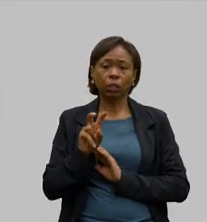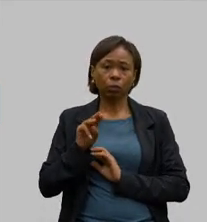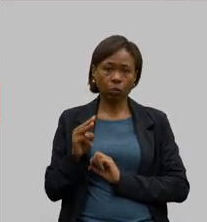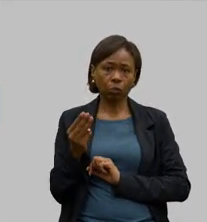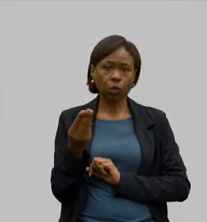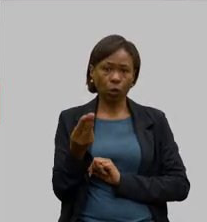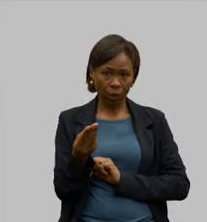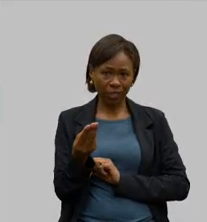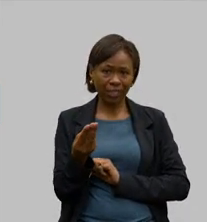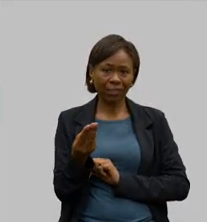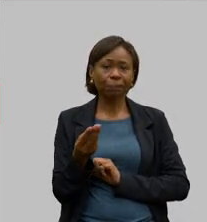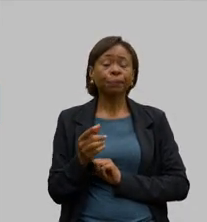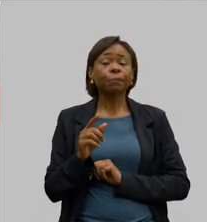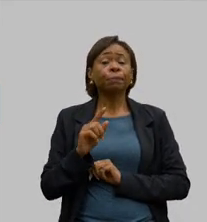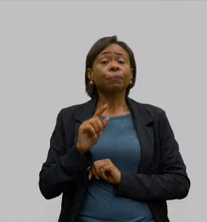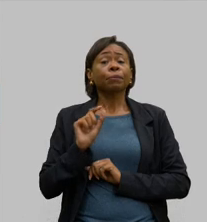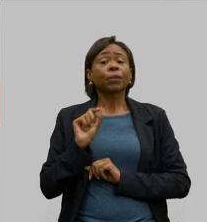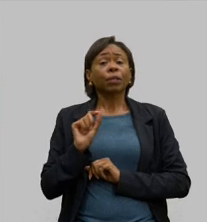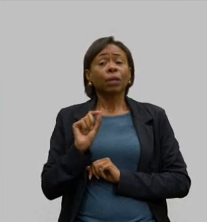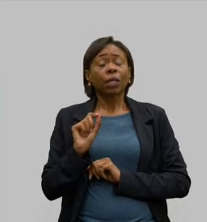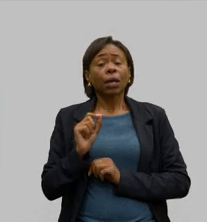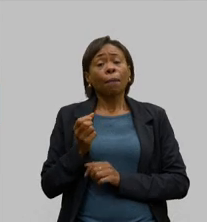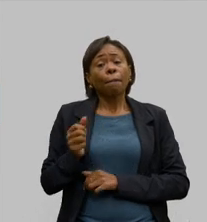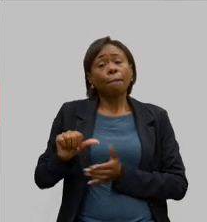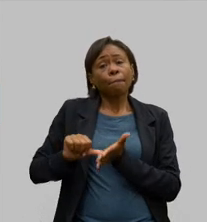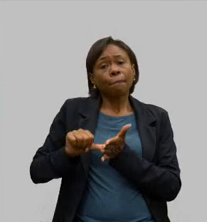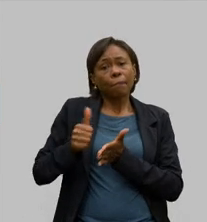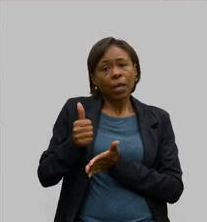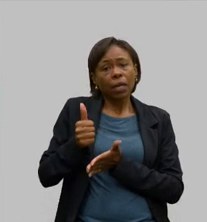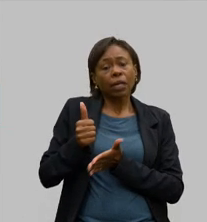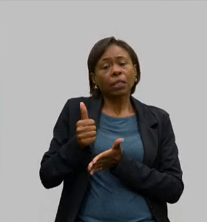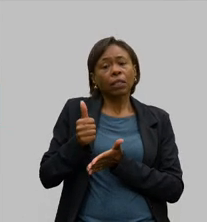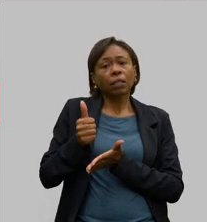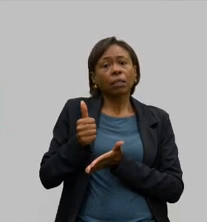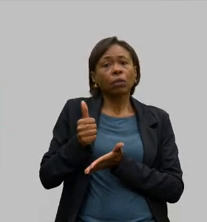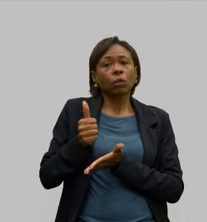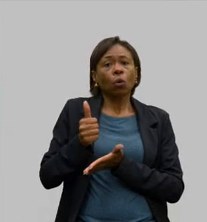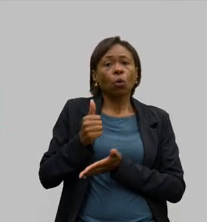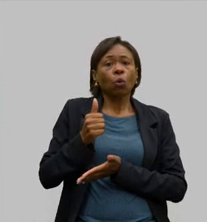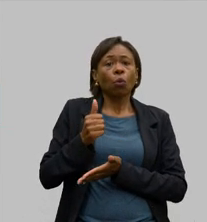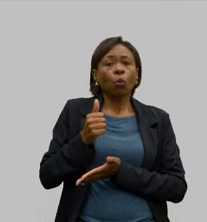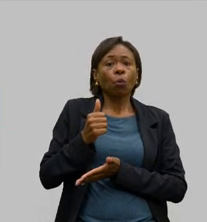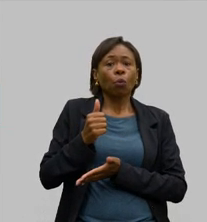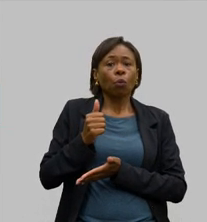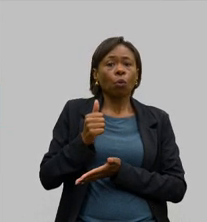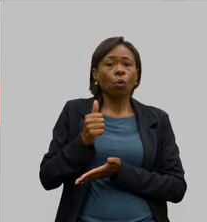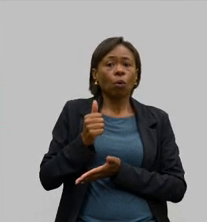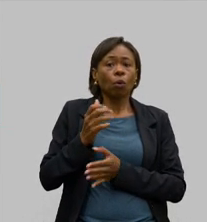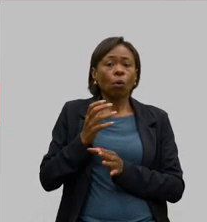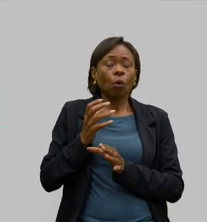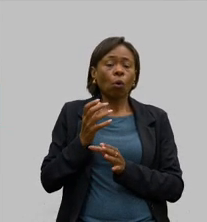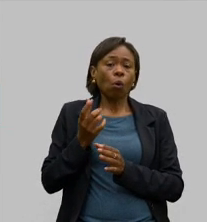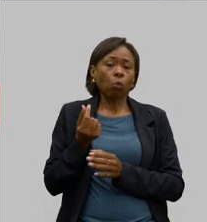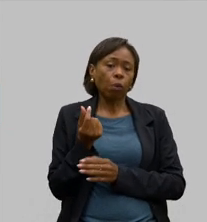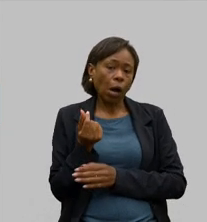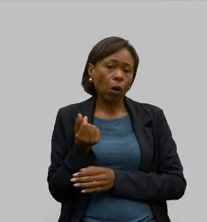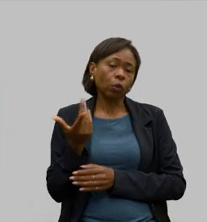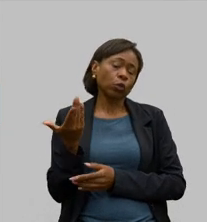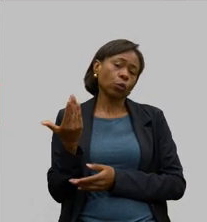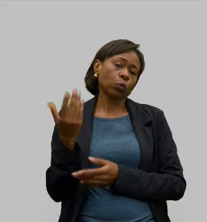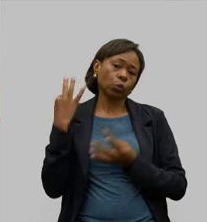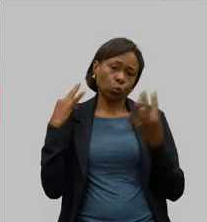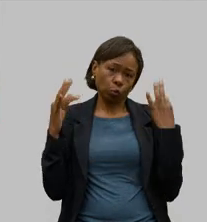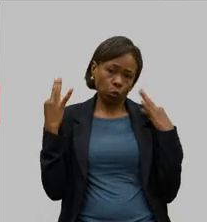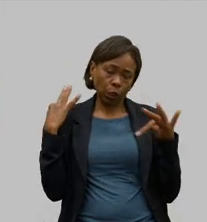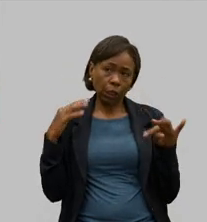primeira vez eh pacote de turismo paraa capital com a CVC corp o fluxo turístico foi 500.000 pessoas durante